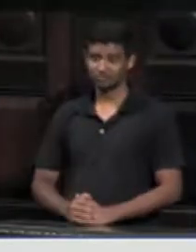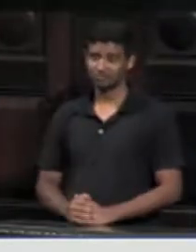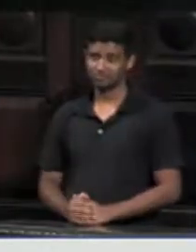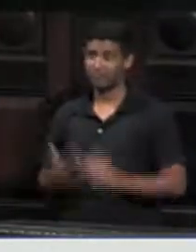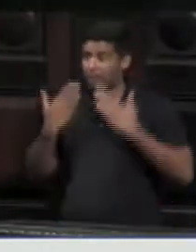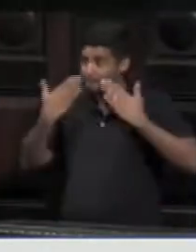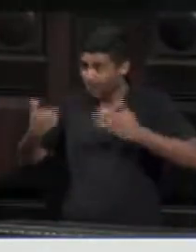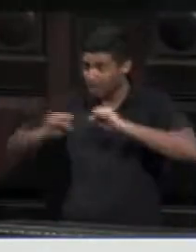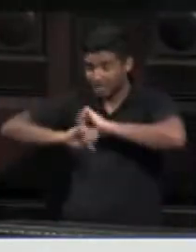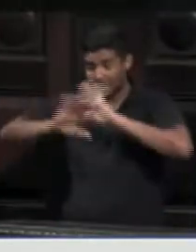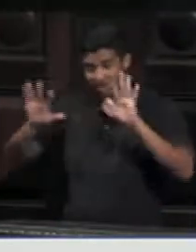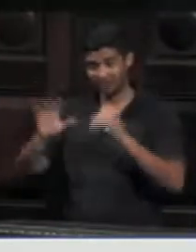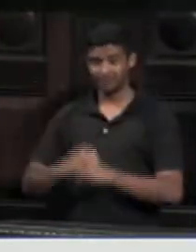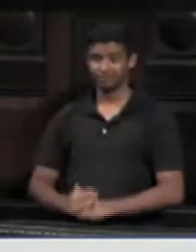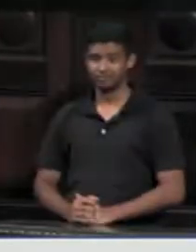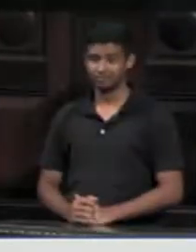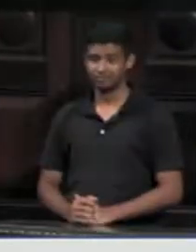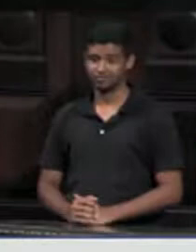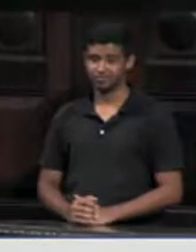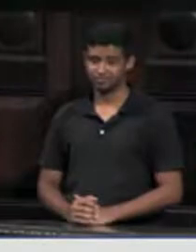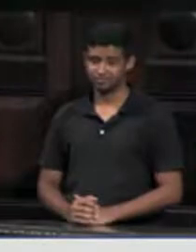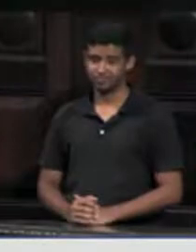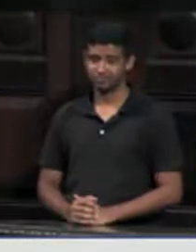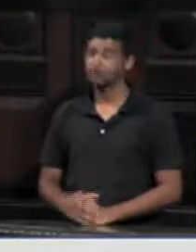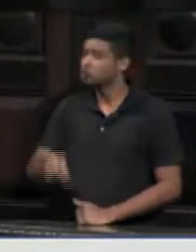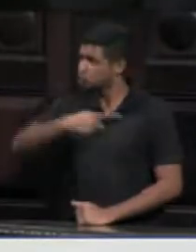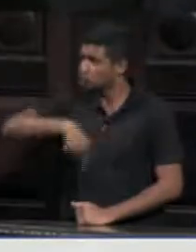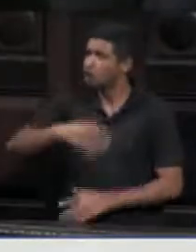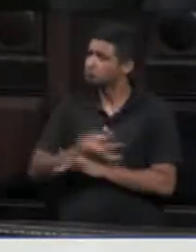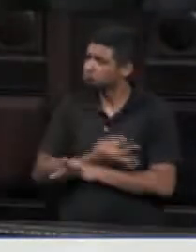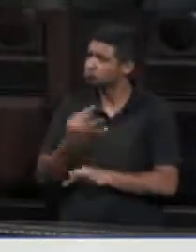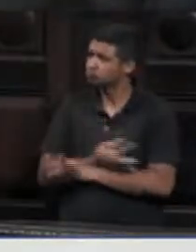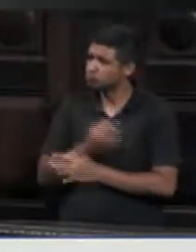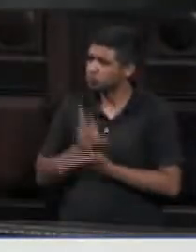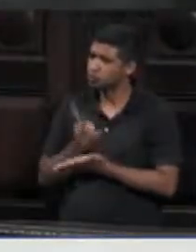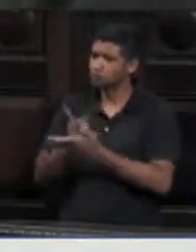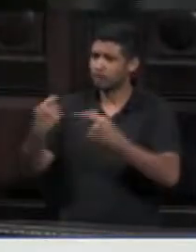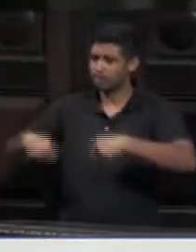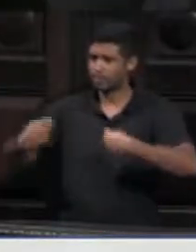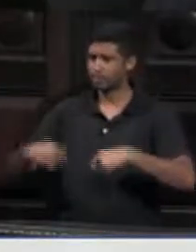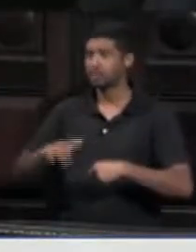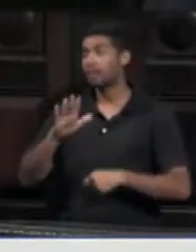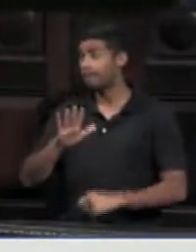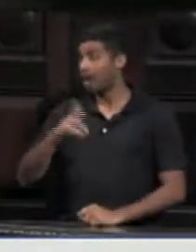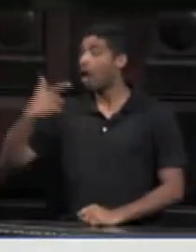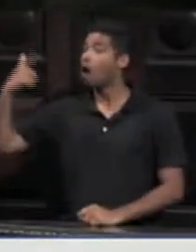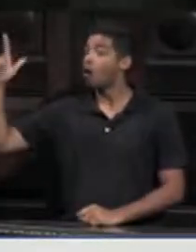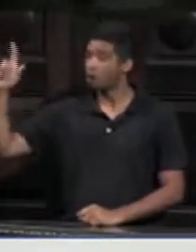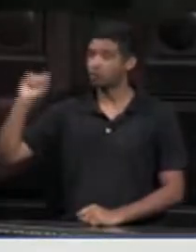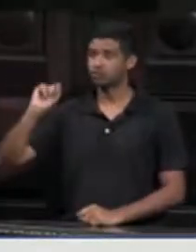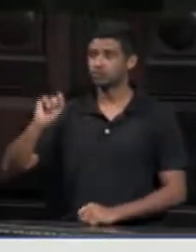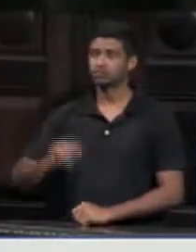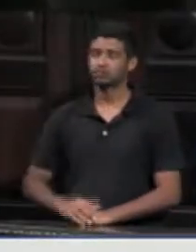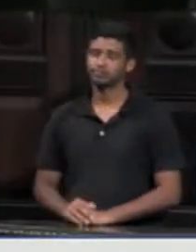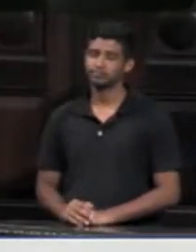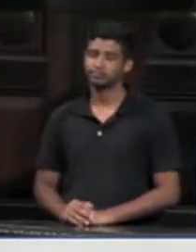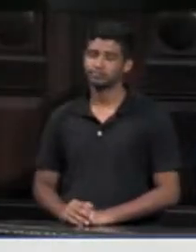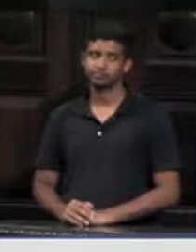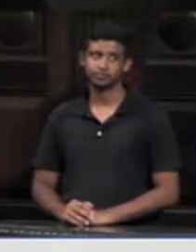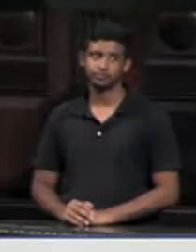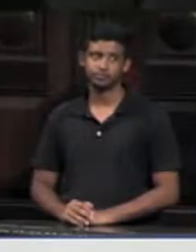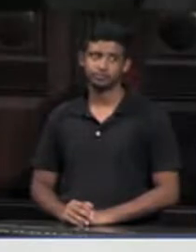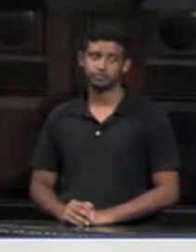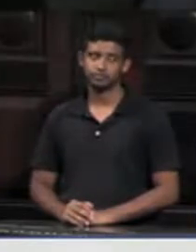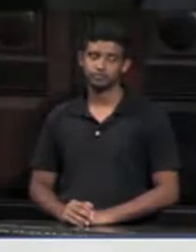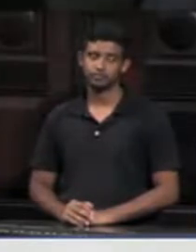evidente isto e é preciso continuar resistindo. Deputado Paulo. Por outro lado, e foi motivo